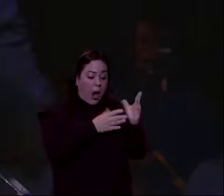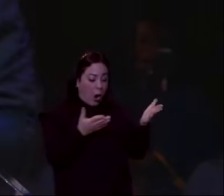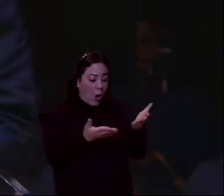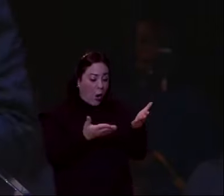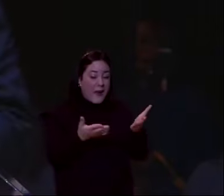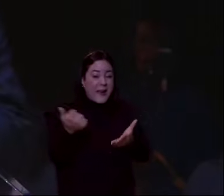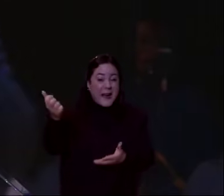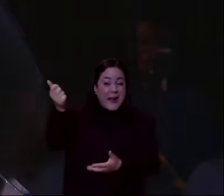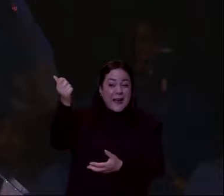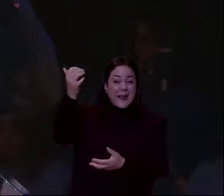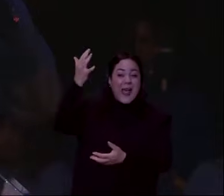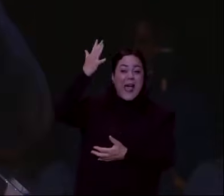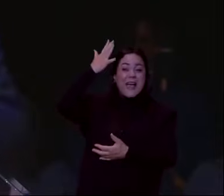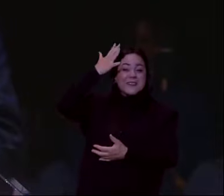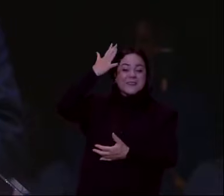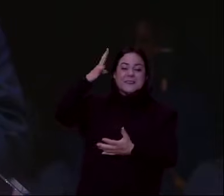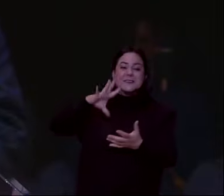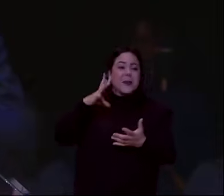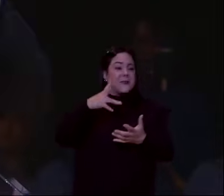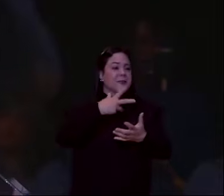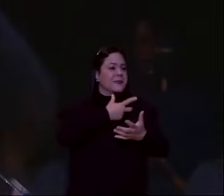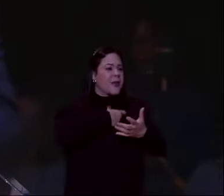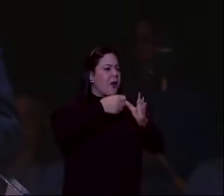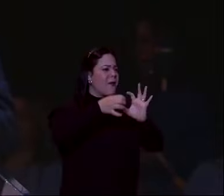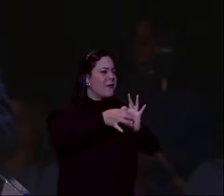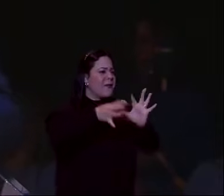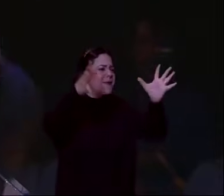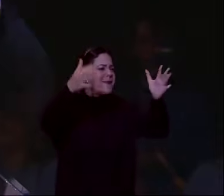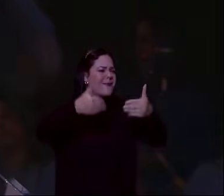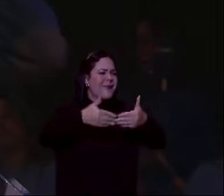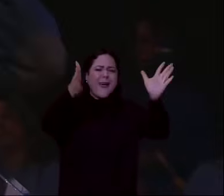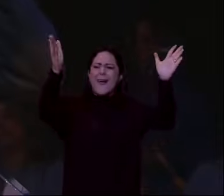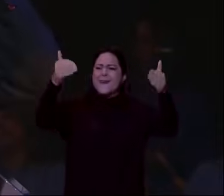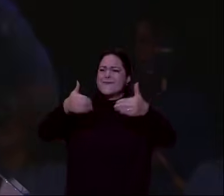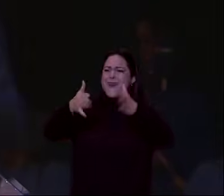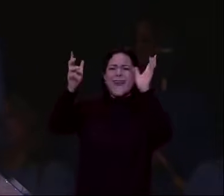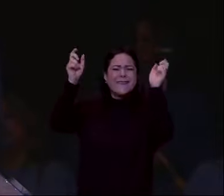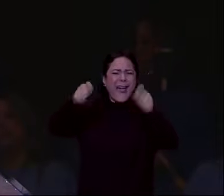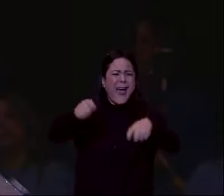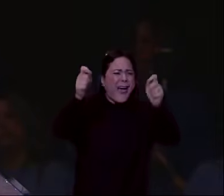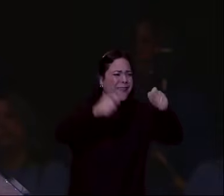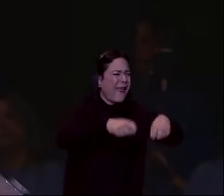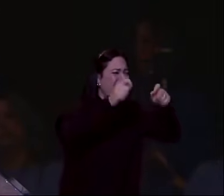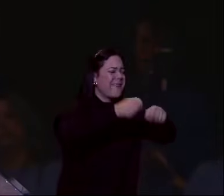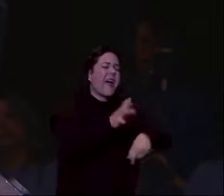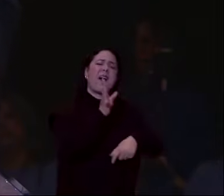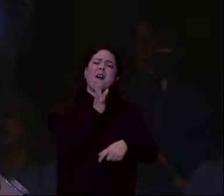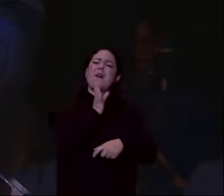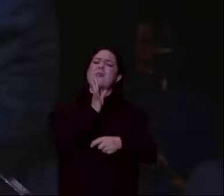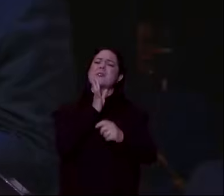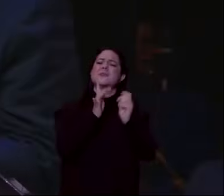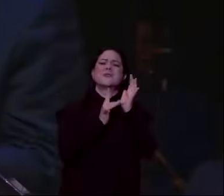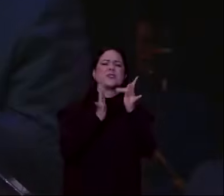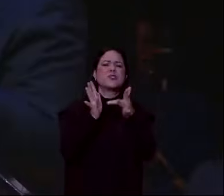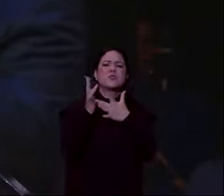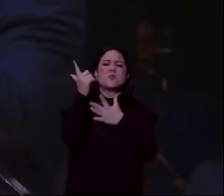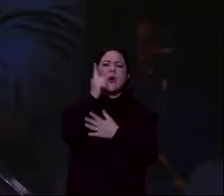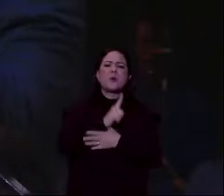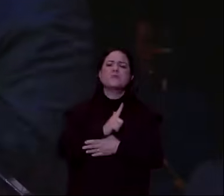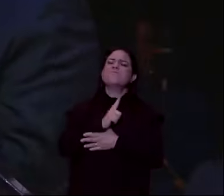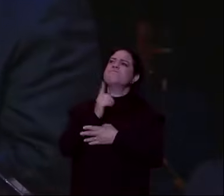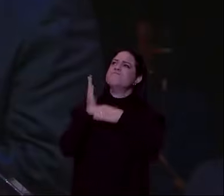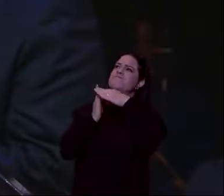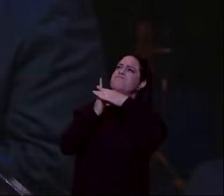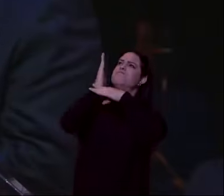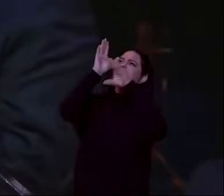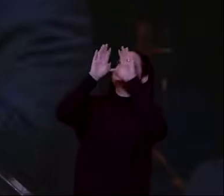tão abertas para a salvação, para a graça, para conhecer Jesus, para entrar nos lugares